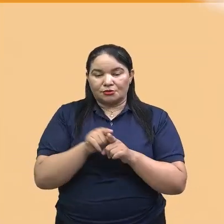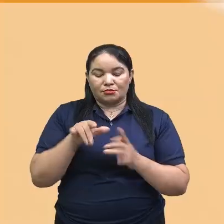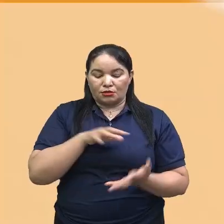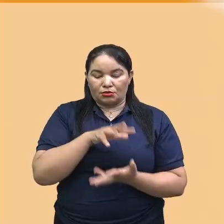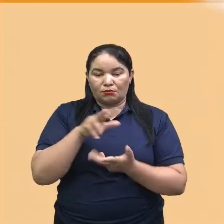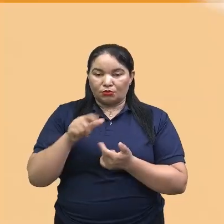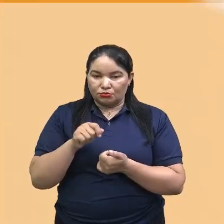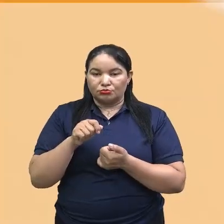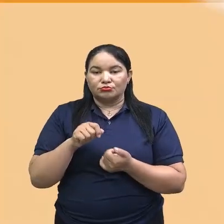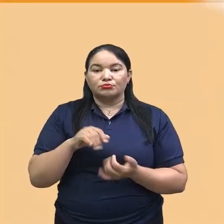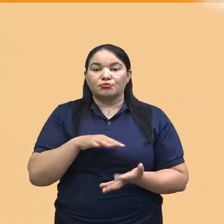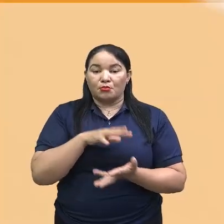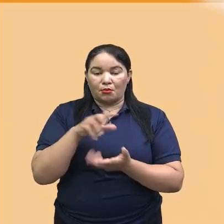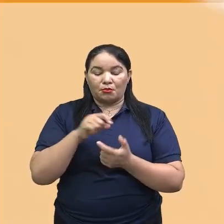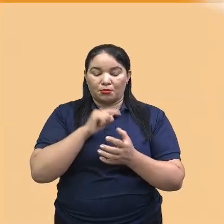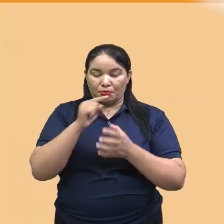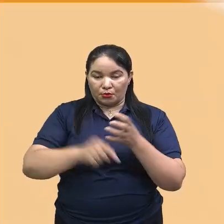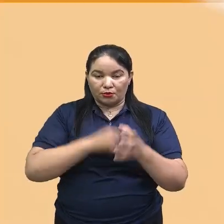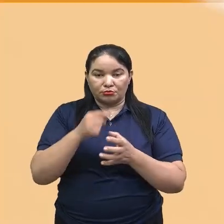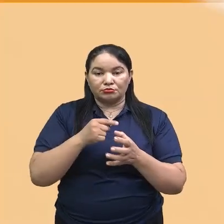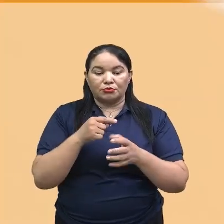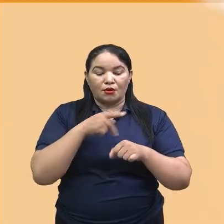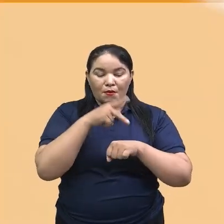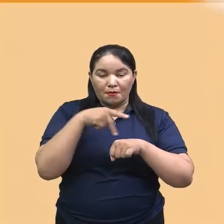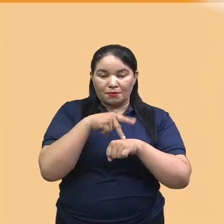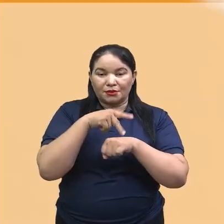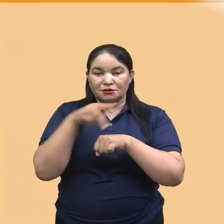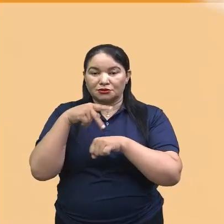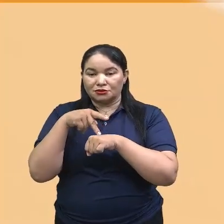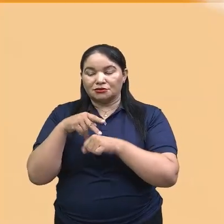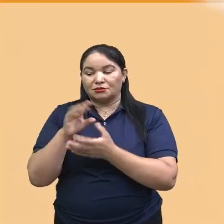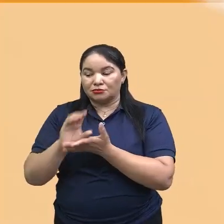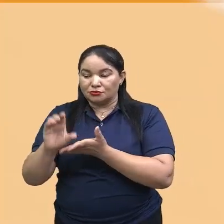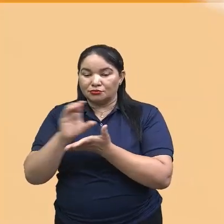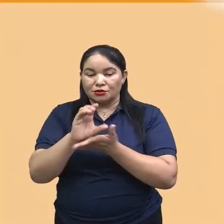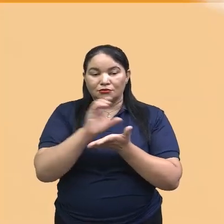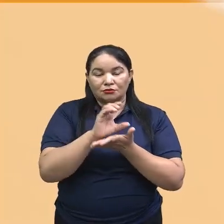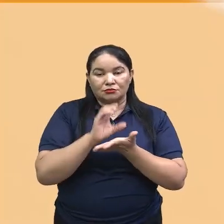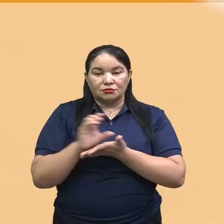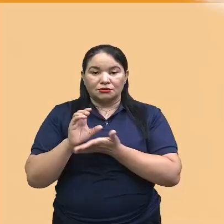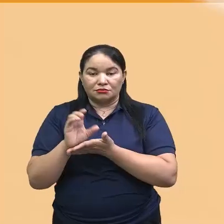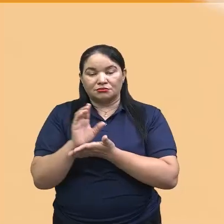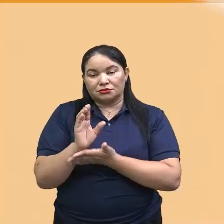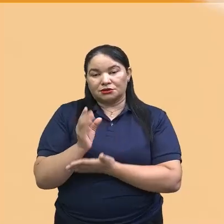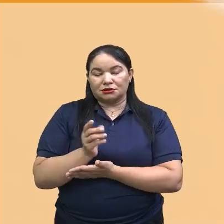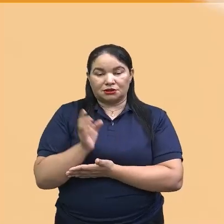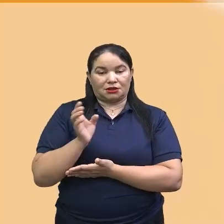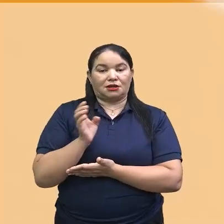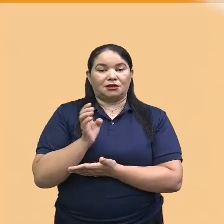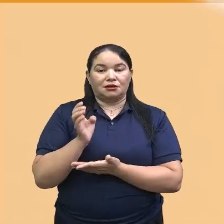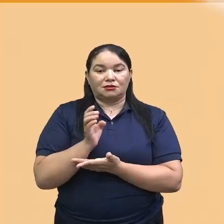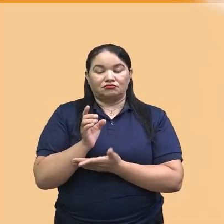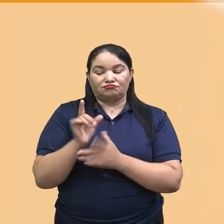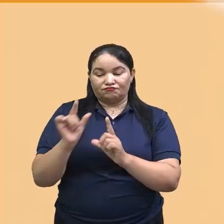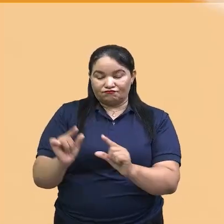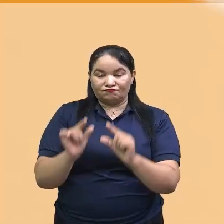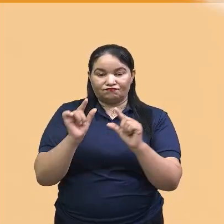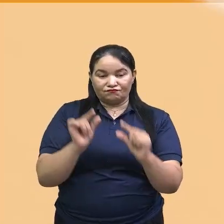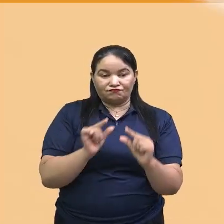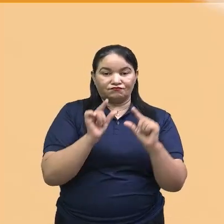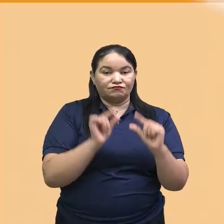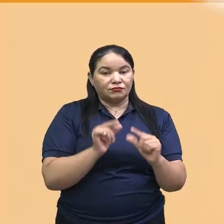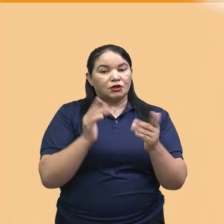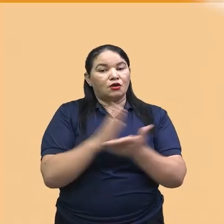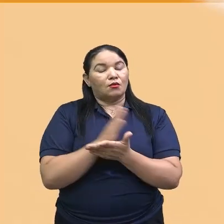vários países do mundo, né? Então é a questão da distribuição da riqueza. Todos produzem, mas uma